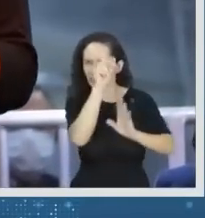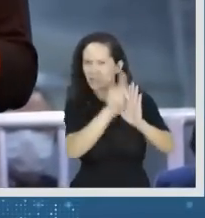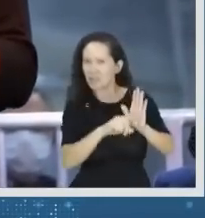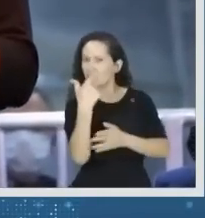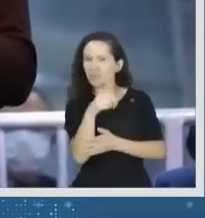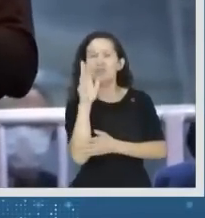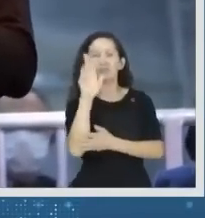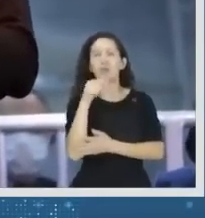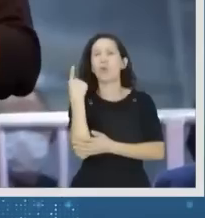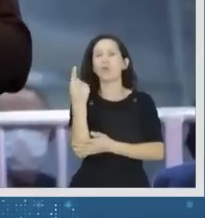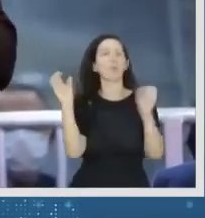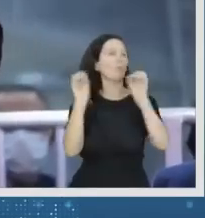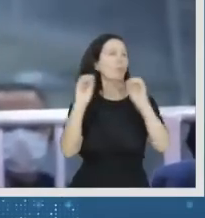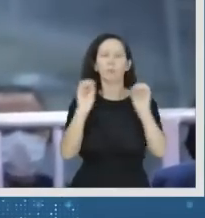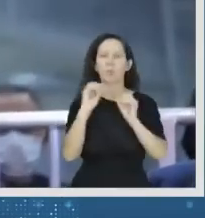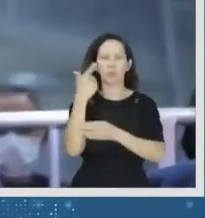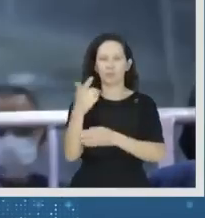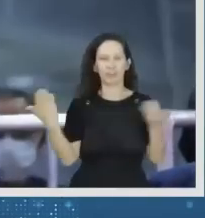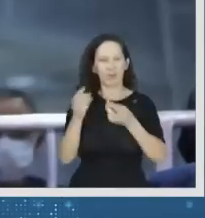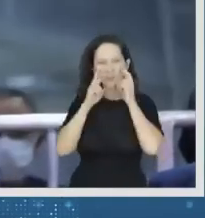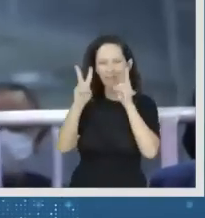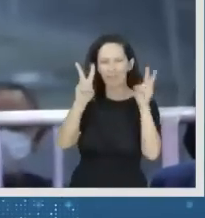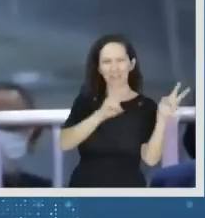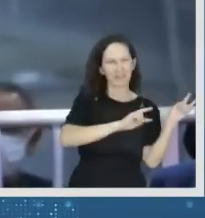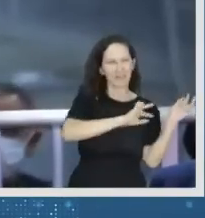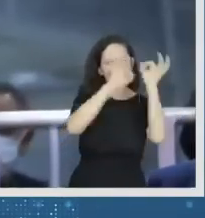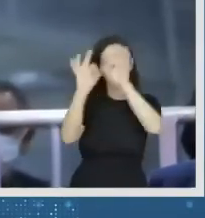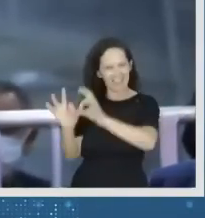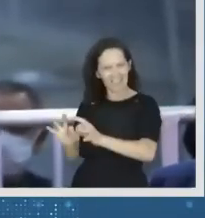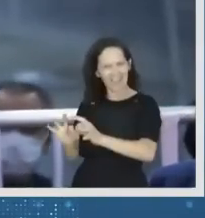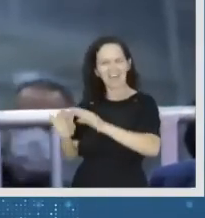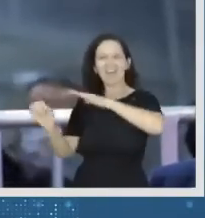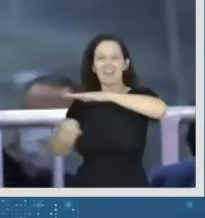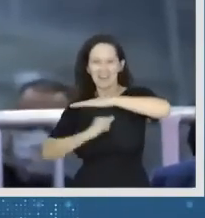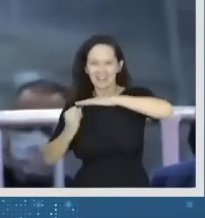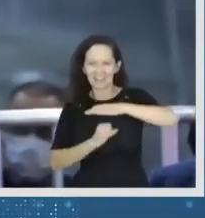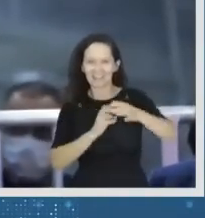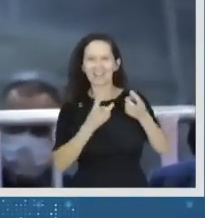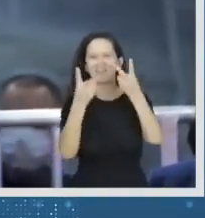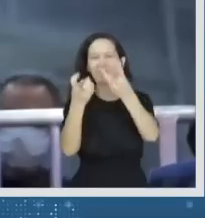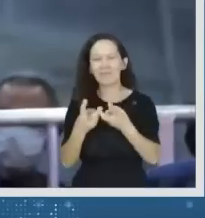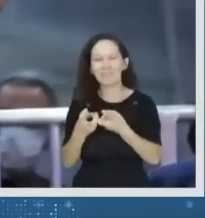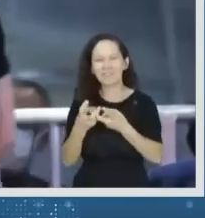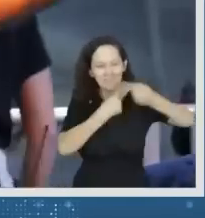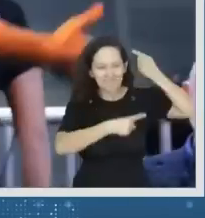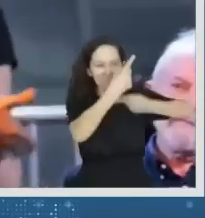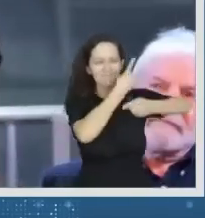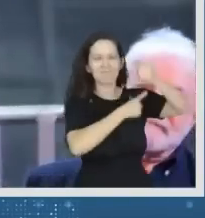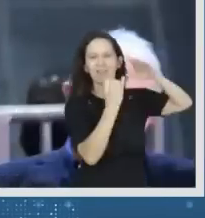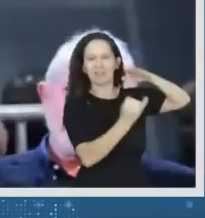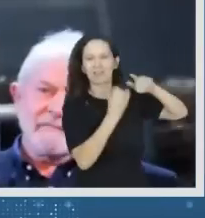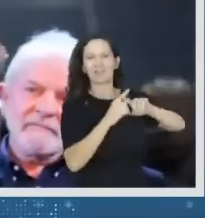Lúcia França, mulher de Márcio França, candidato ao Senado, que também está por aqui. O pontapé inicial da campanha